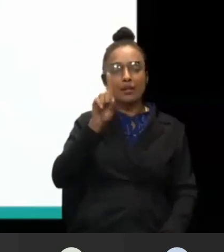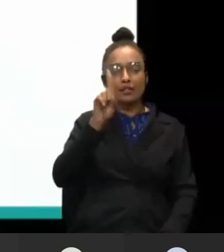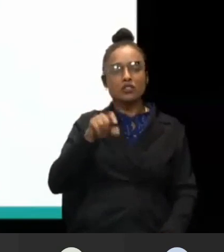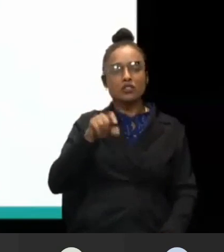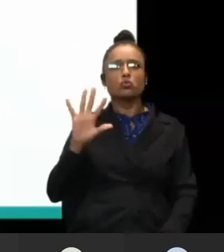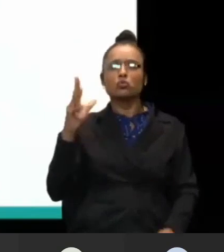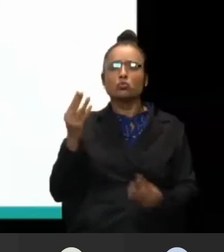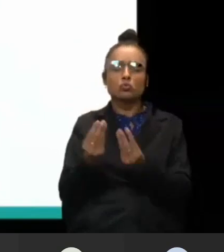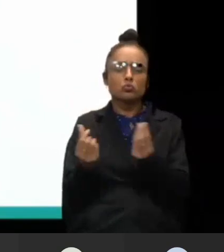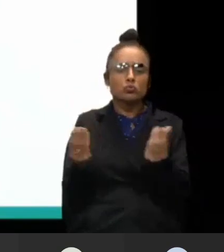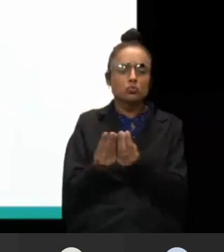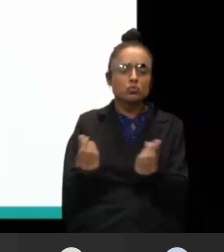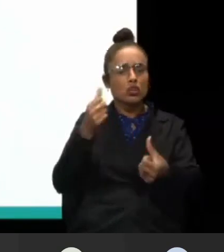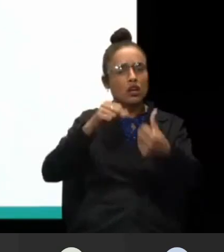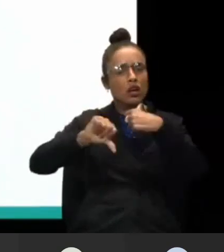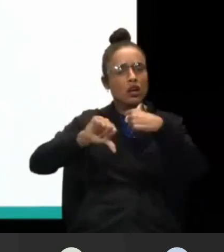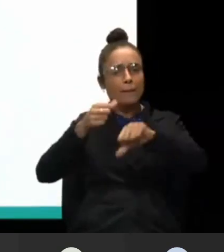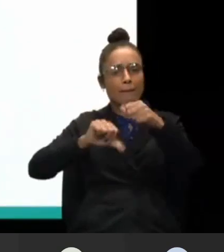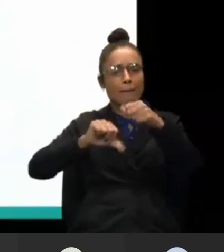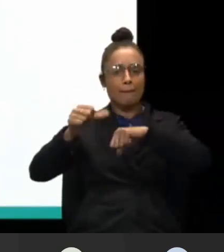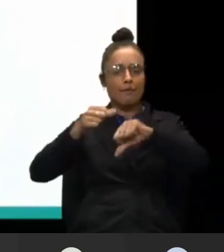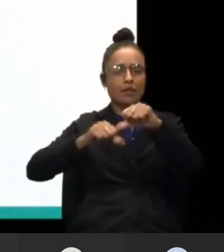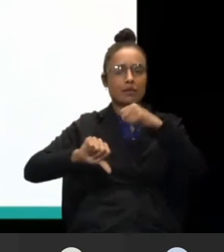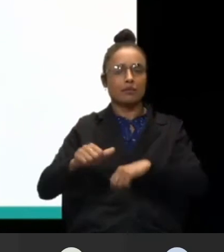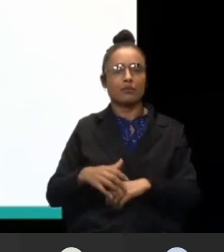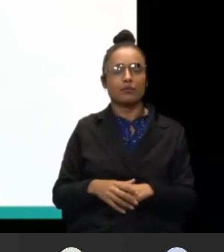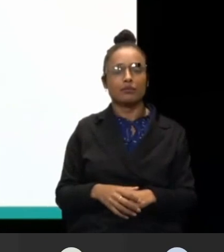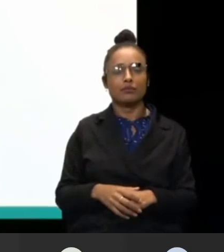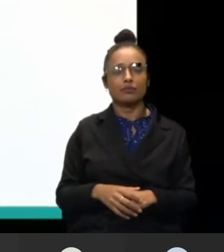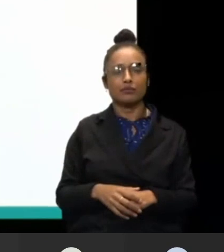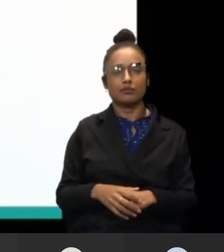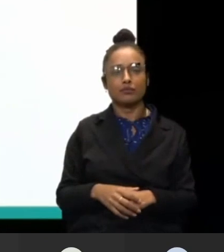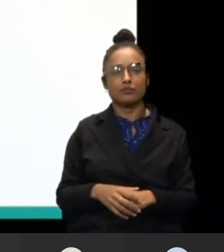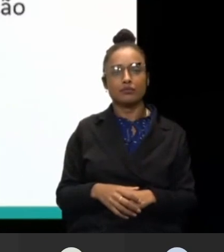também calcular a normalidade da solução.